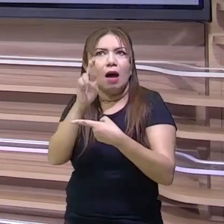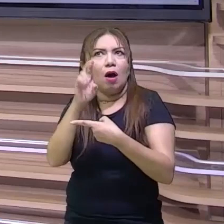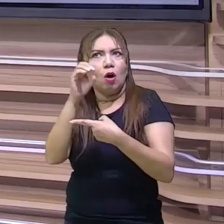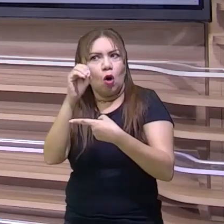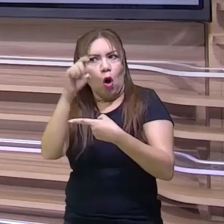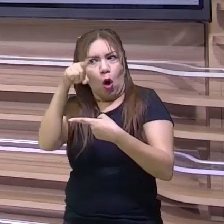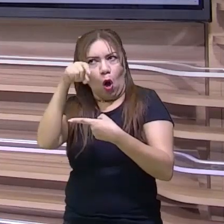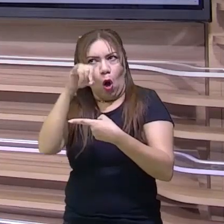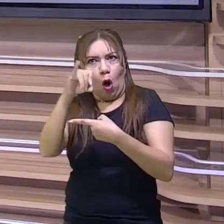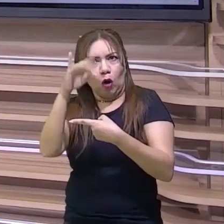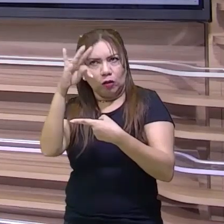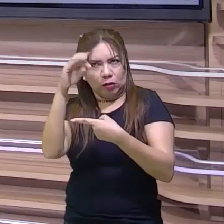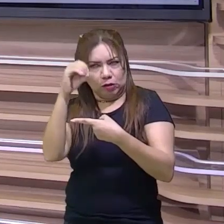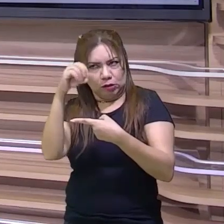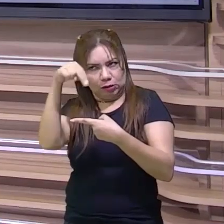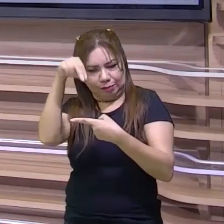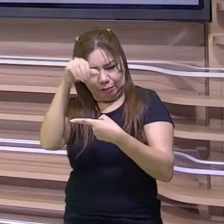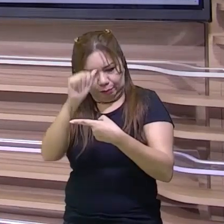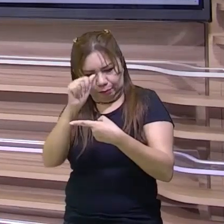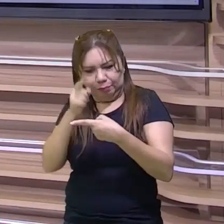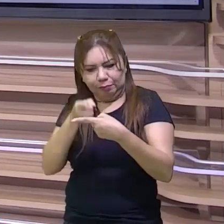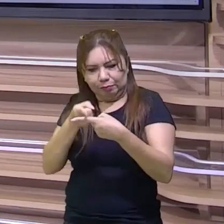oxítona, a última, a penúltima,